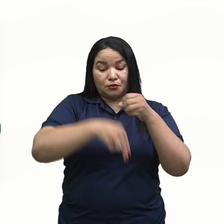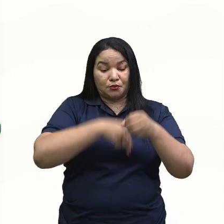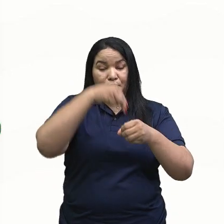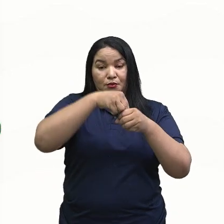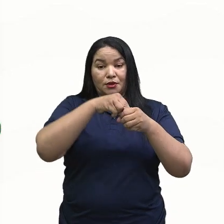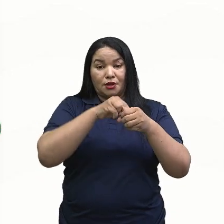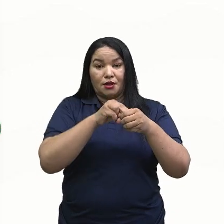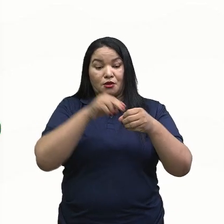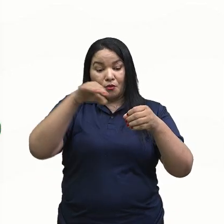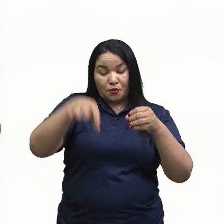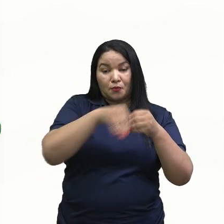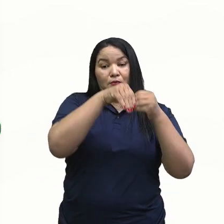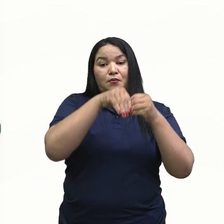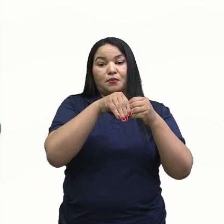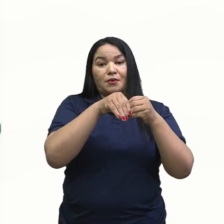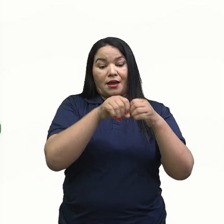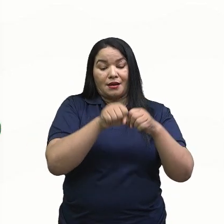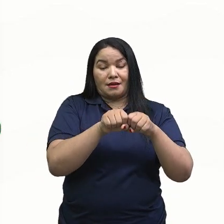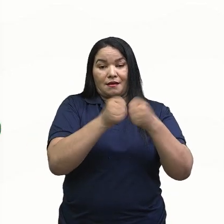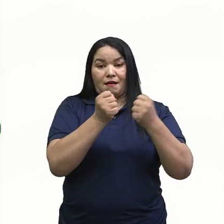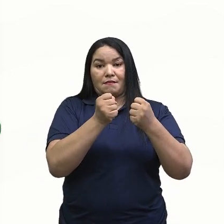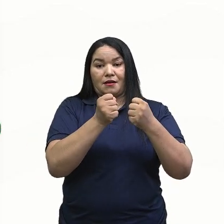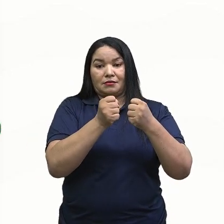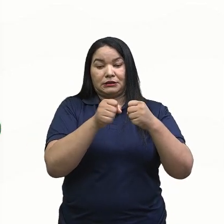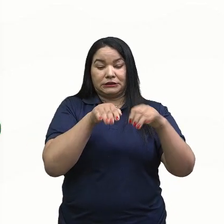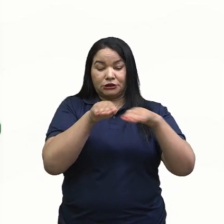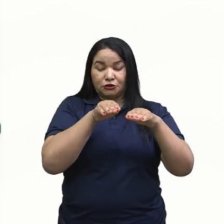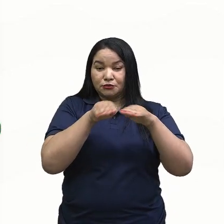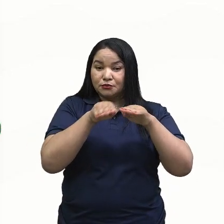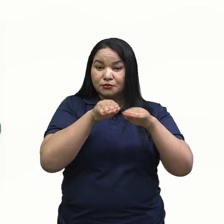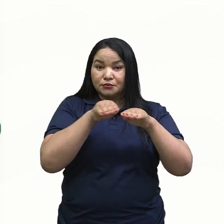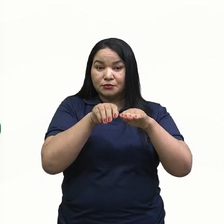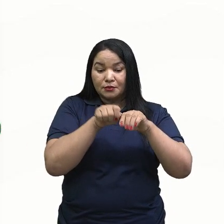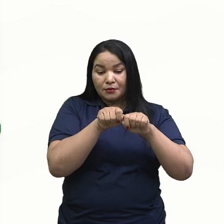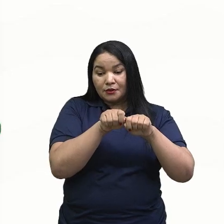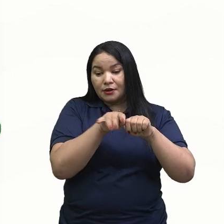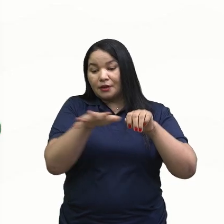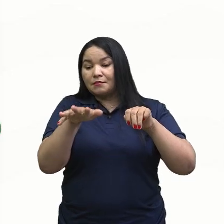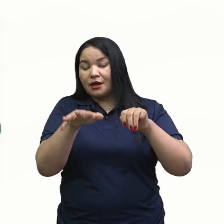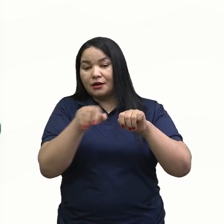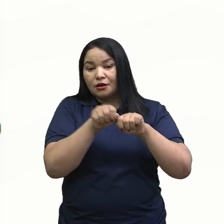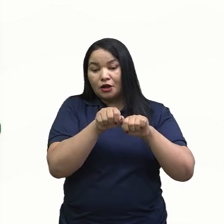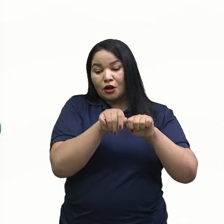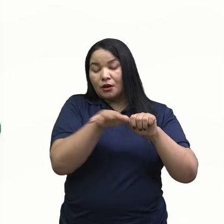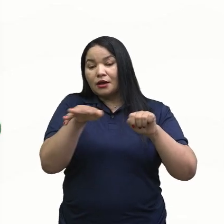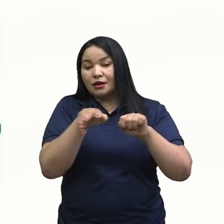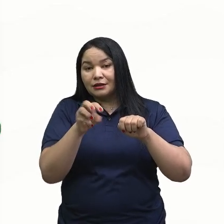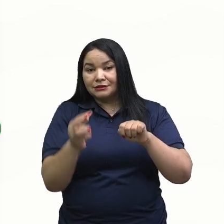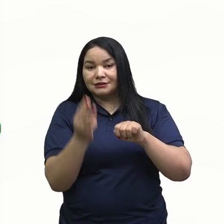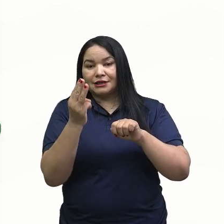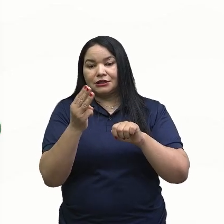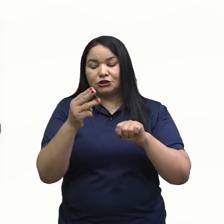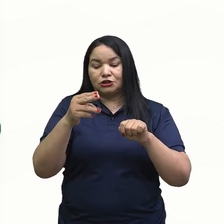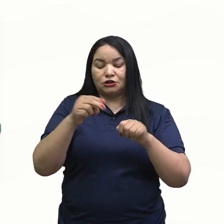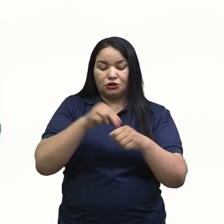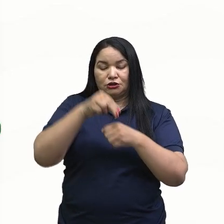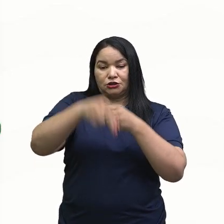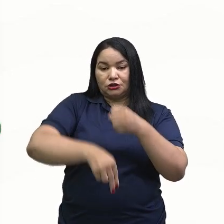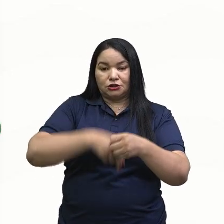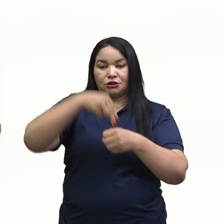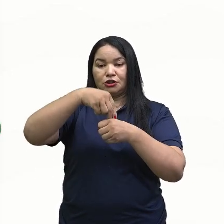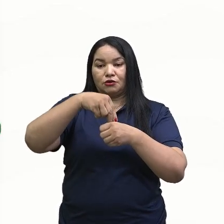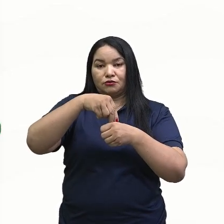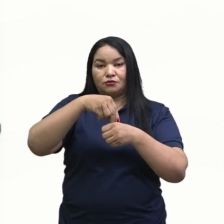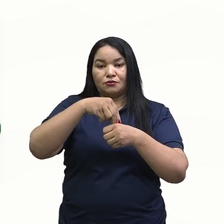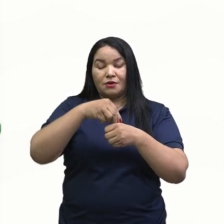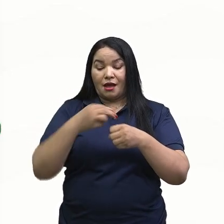fica instável e se quebra. Quando ele se quebra, ele libera 3 nêutrons.